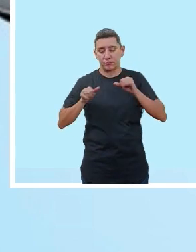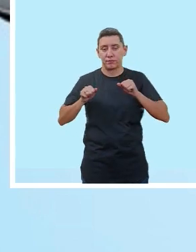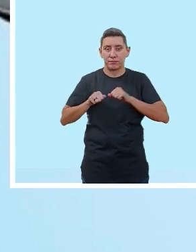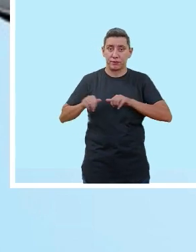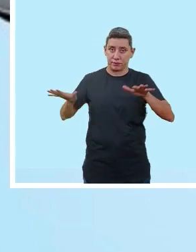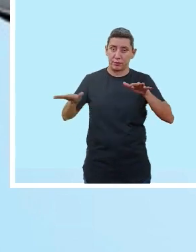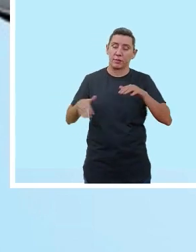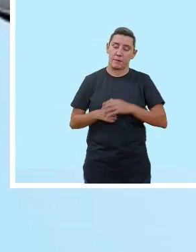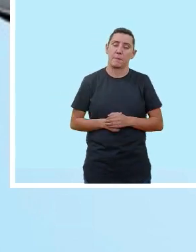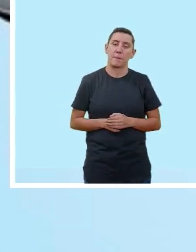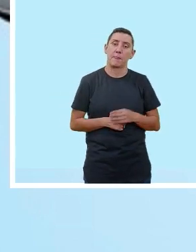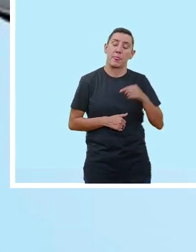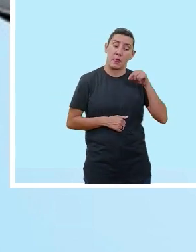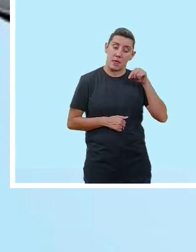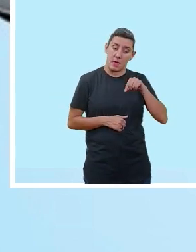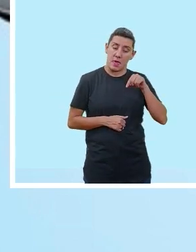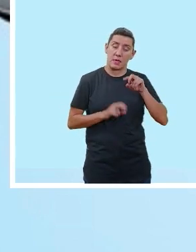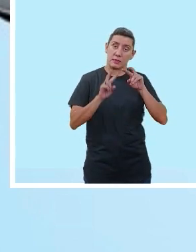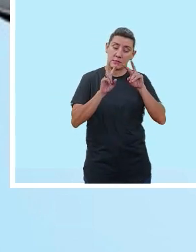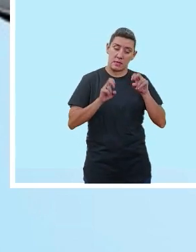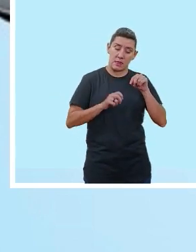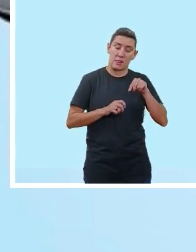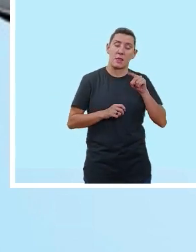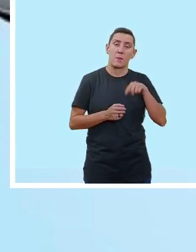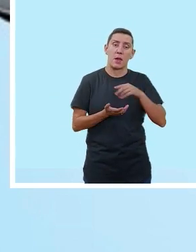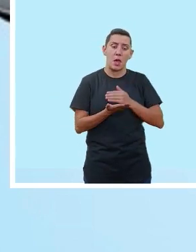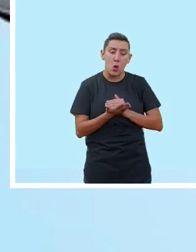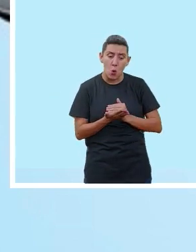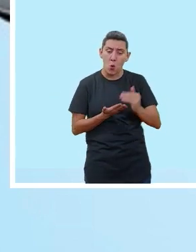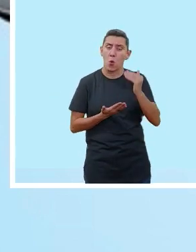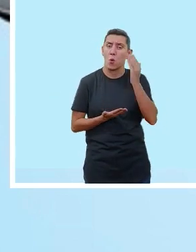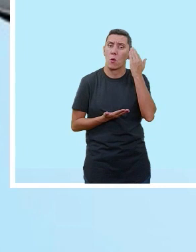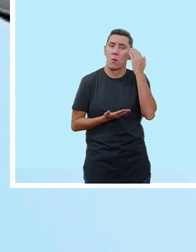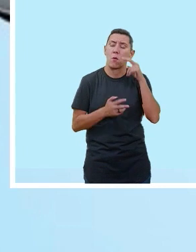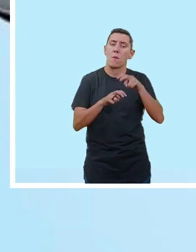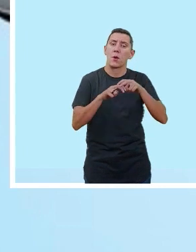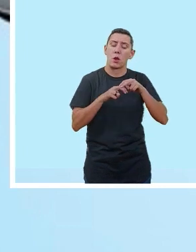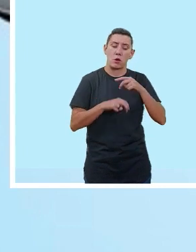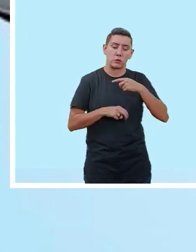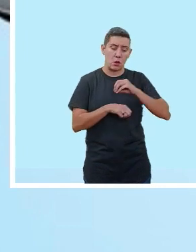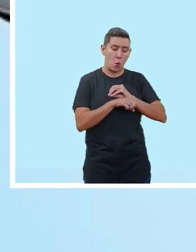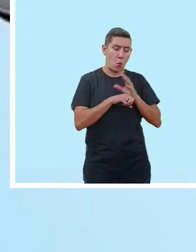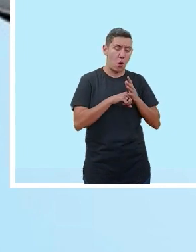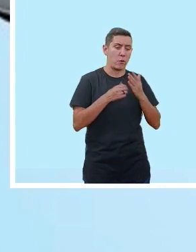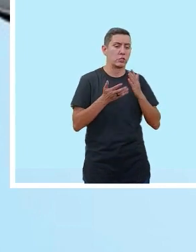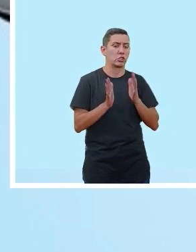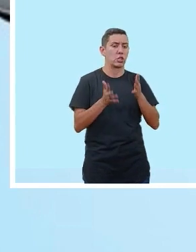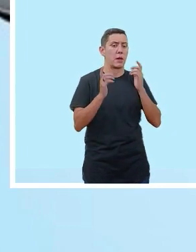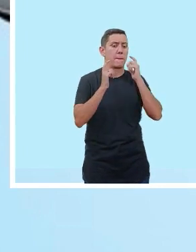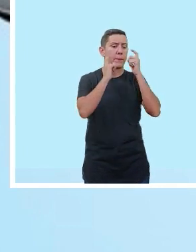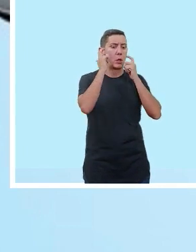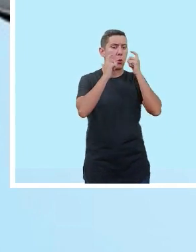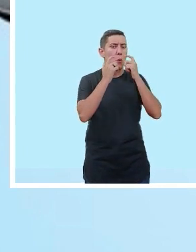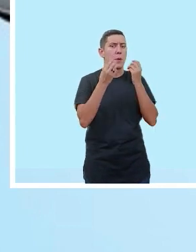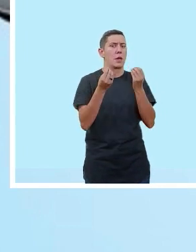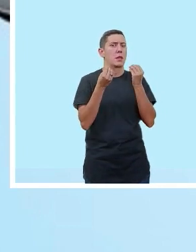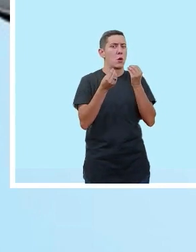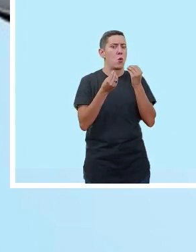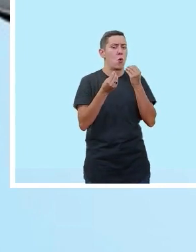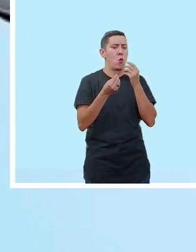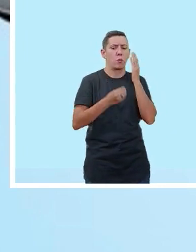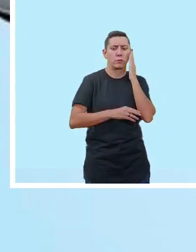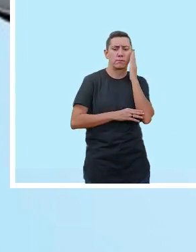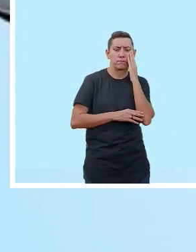essa unidade de negócio, ela nasceu em função da preocupação com a Huawei na questão da infraestrutura. Não basta só